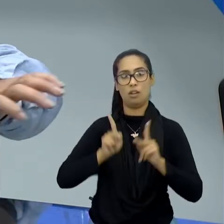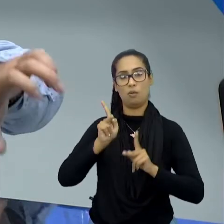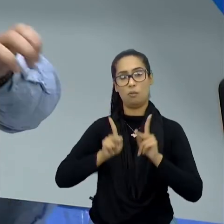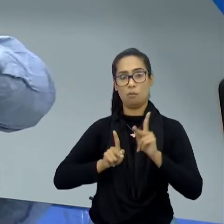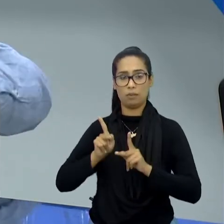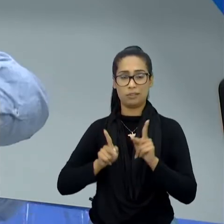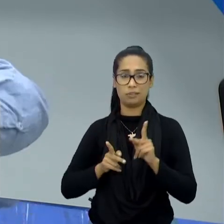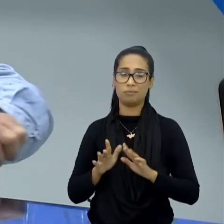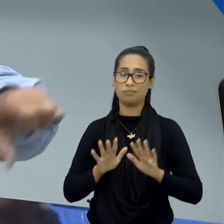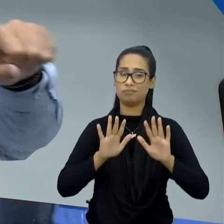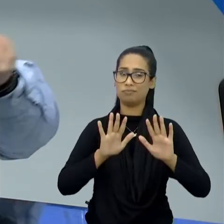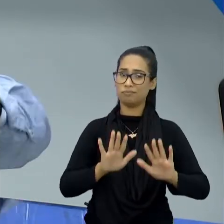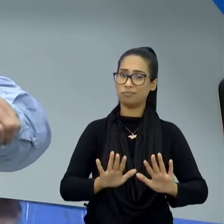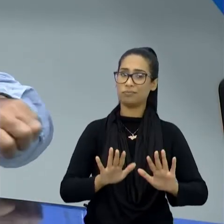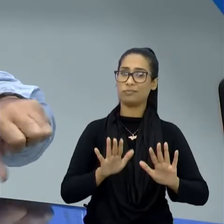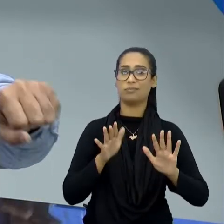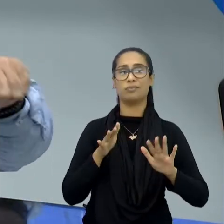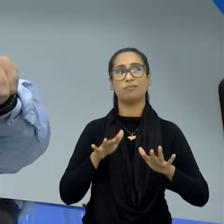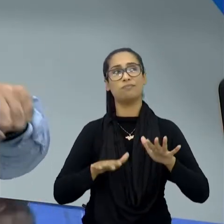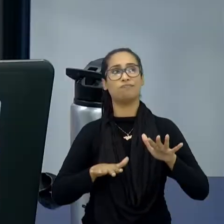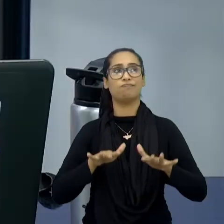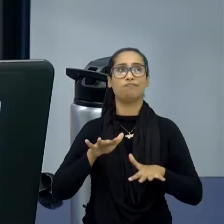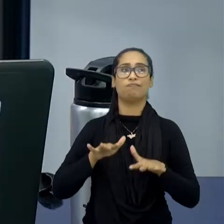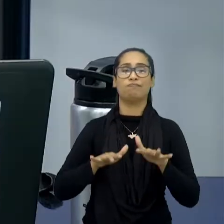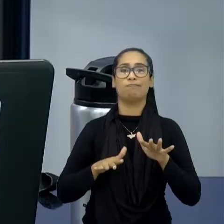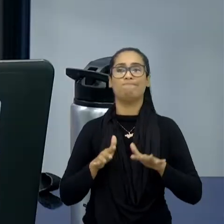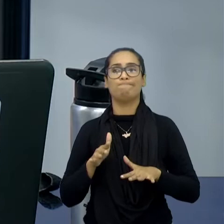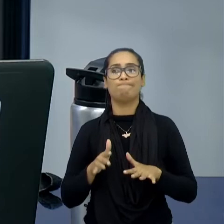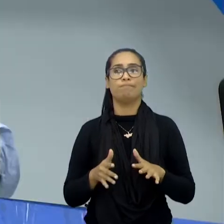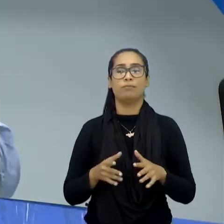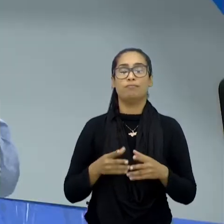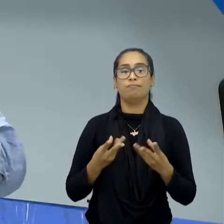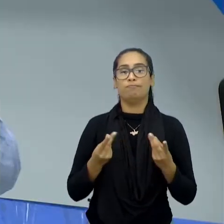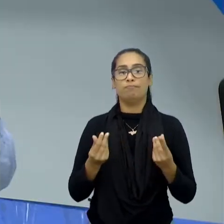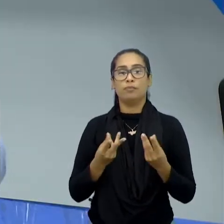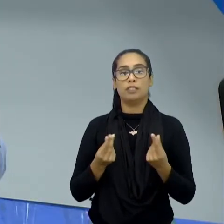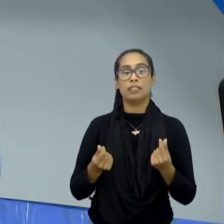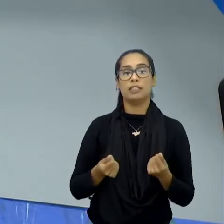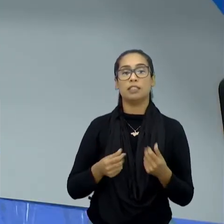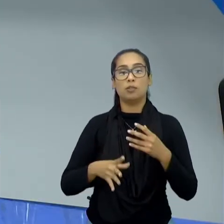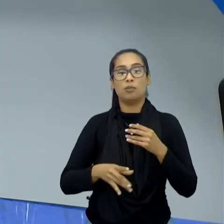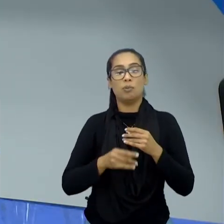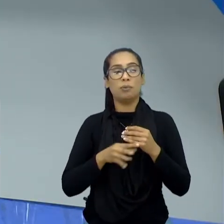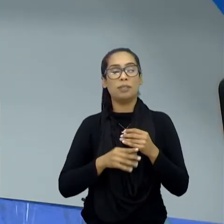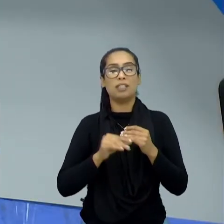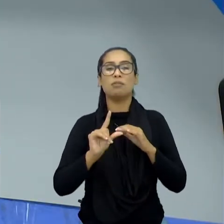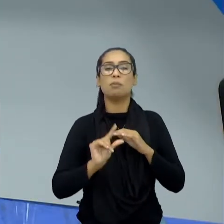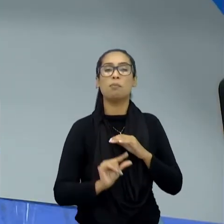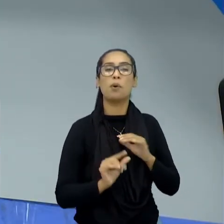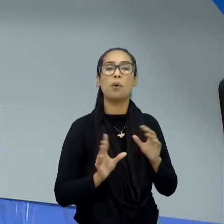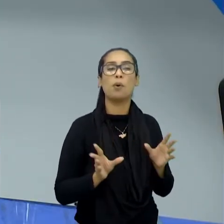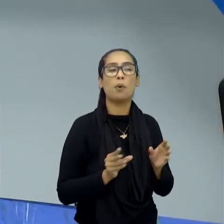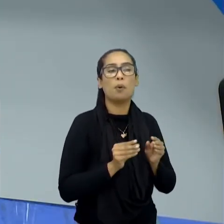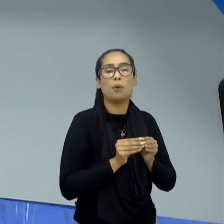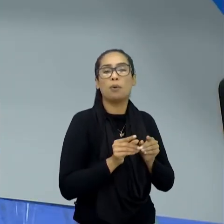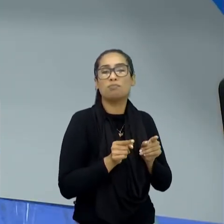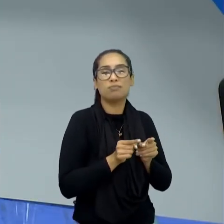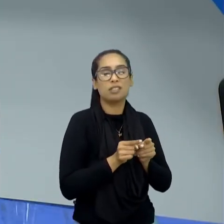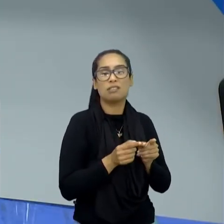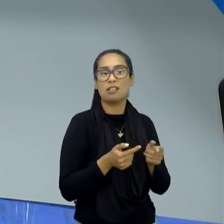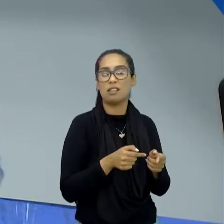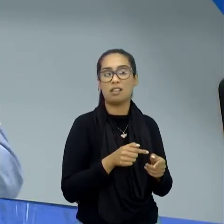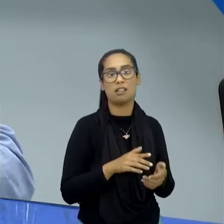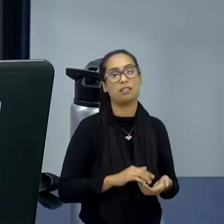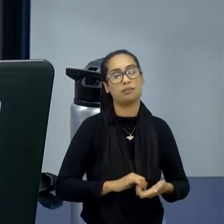foi meio muito coadjuvante. De fato. É muito difícil no Brasil a gente emprestar o termo revolução com esse rigor que eu acabei